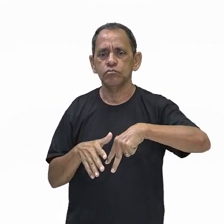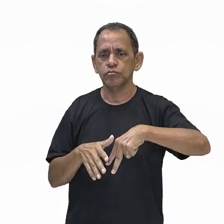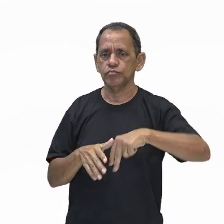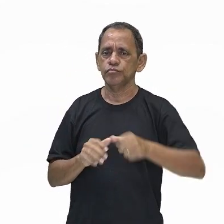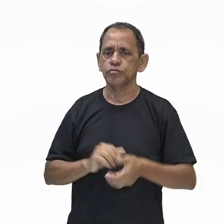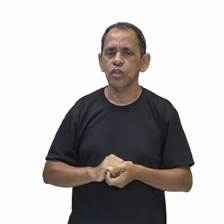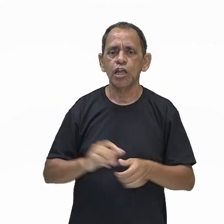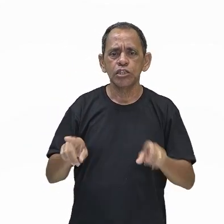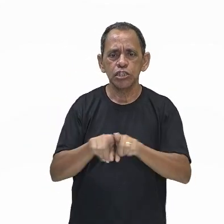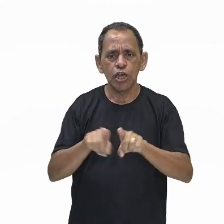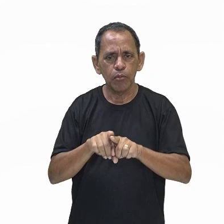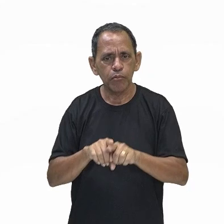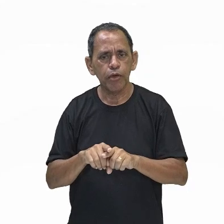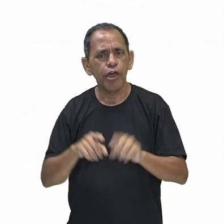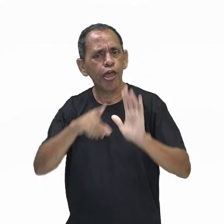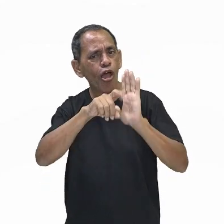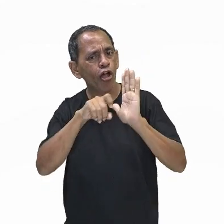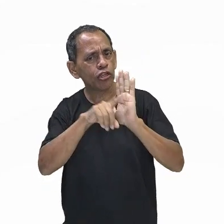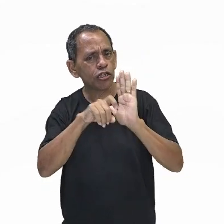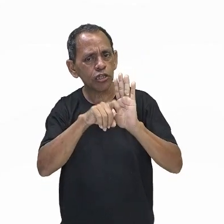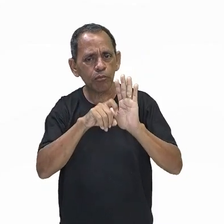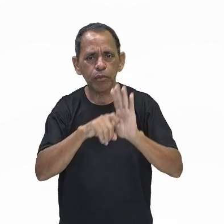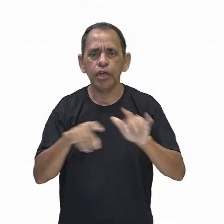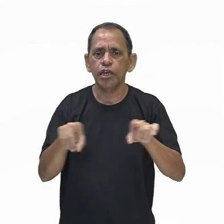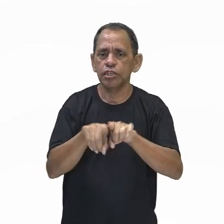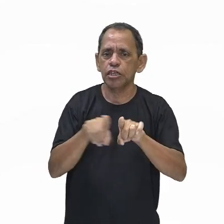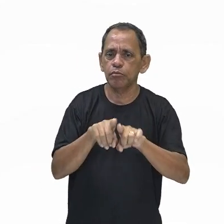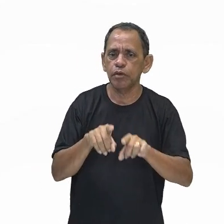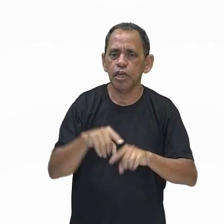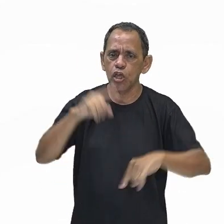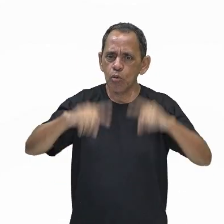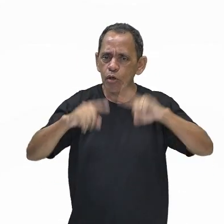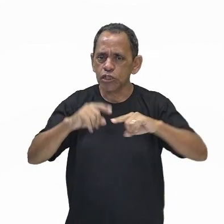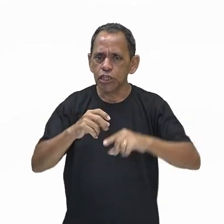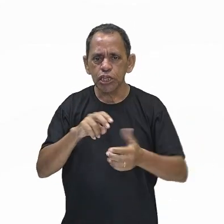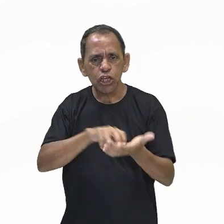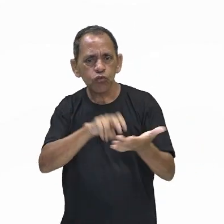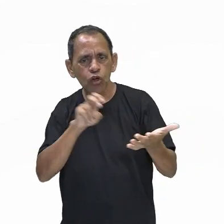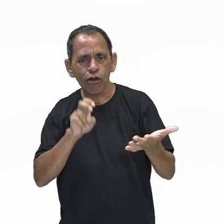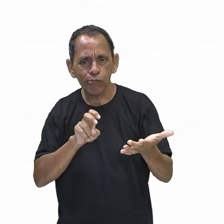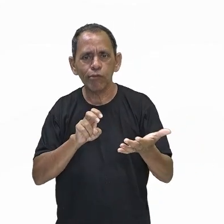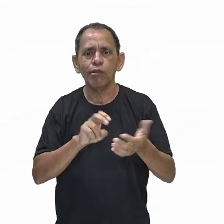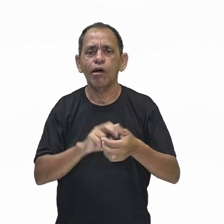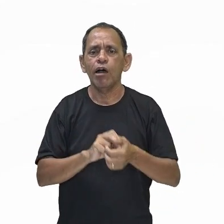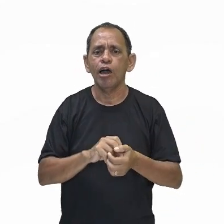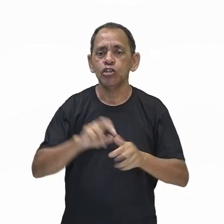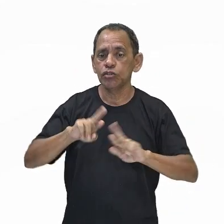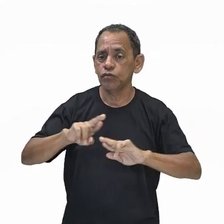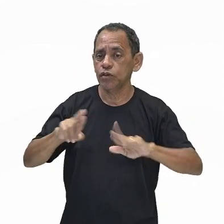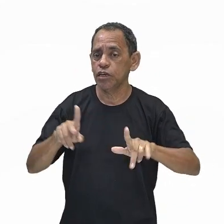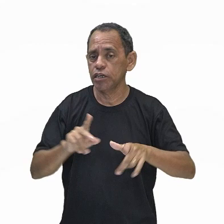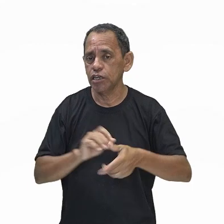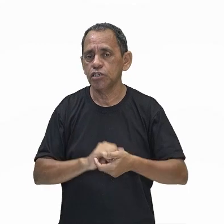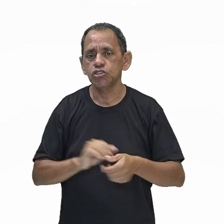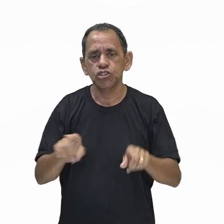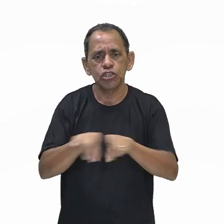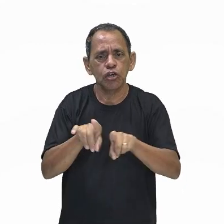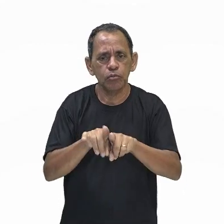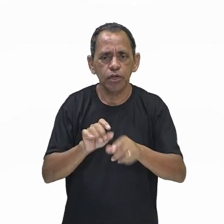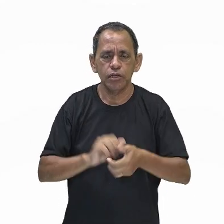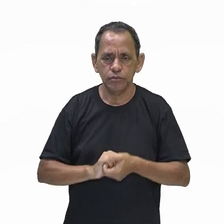rimas internas, construções sintáticas cortadas, vocabulário diferenciado, figuras de linguagem, como eu acabei de citar, que pode ser